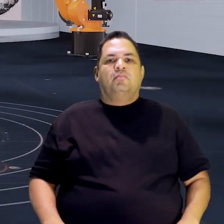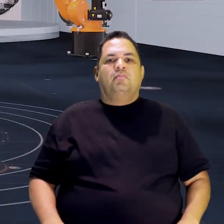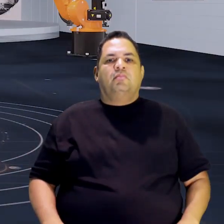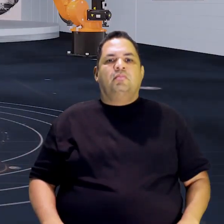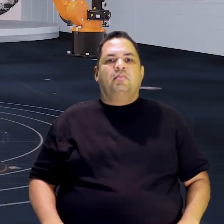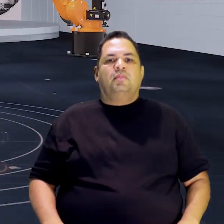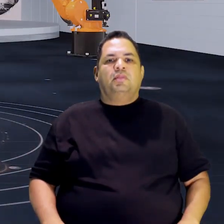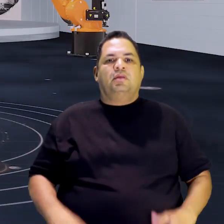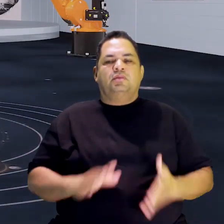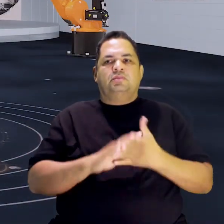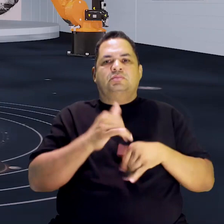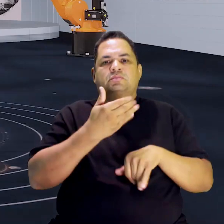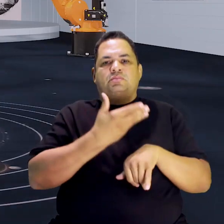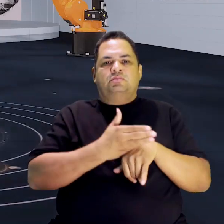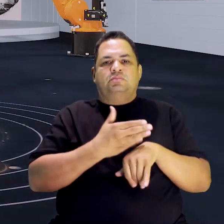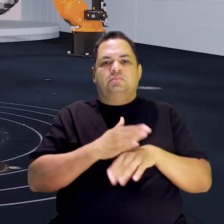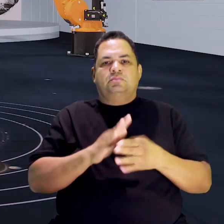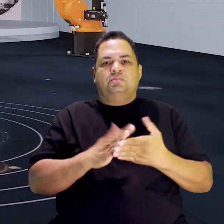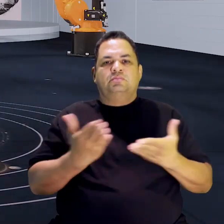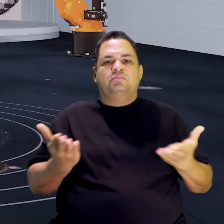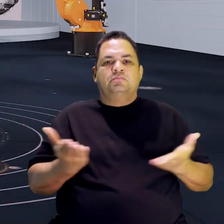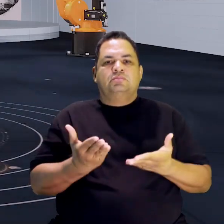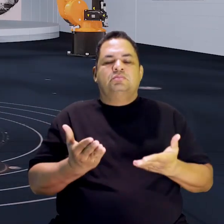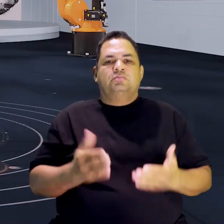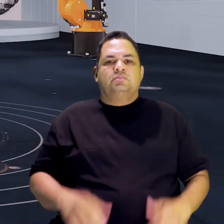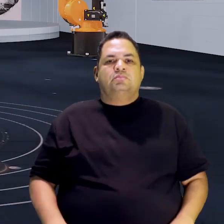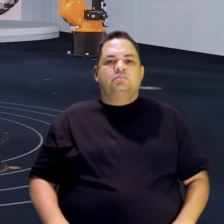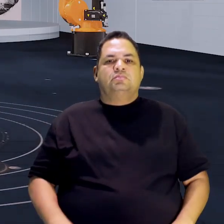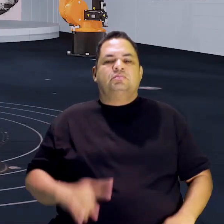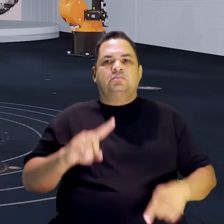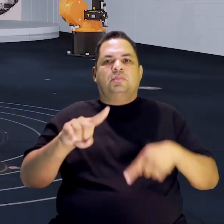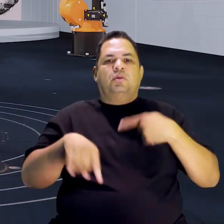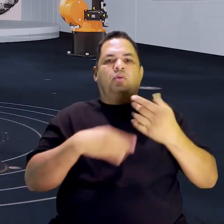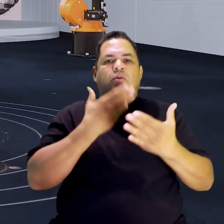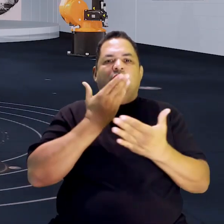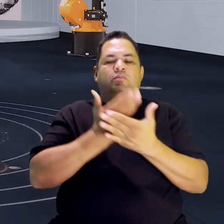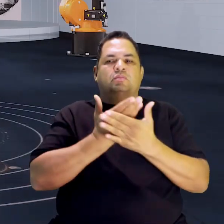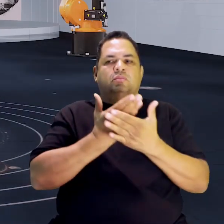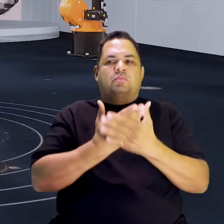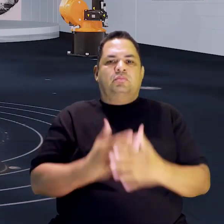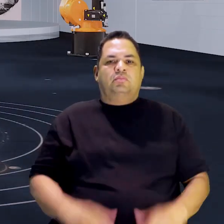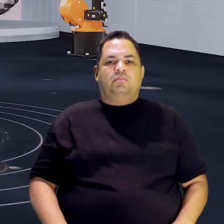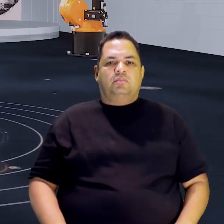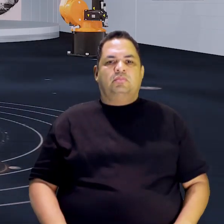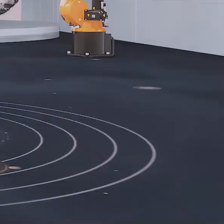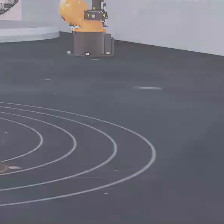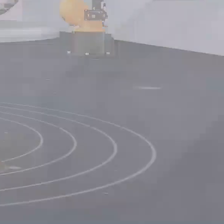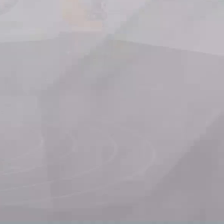atividades, cada um dos exercícios. Então, pessoal, até uma próxima aula.